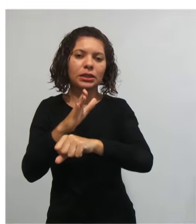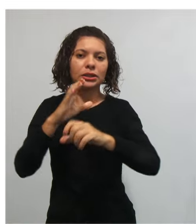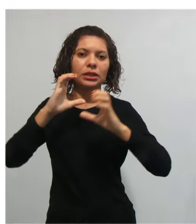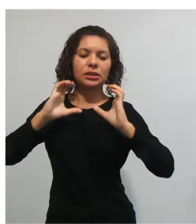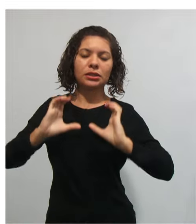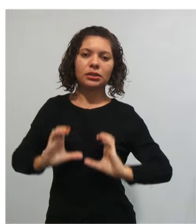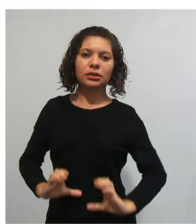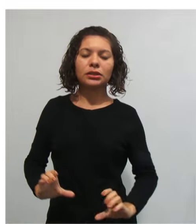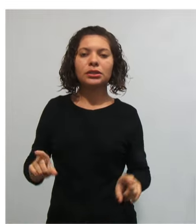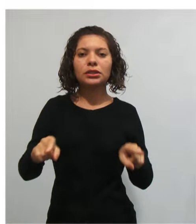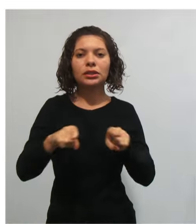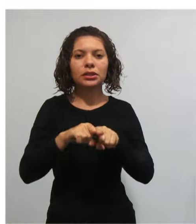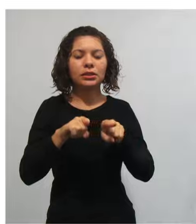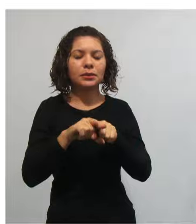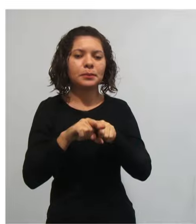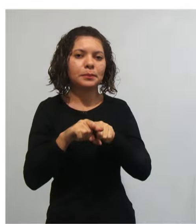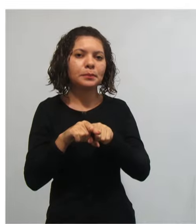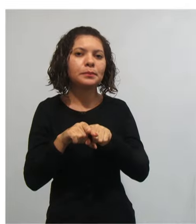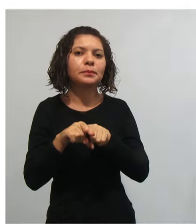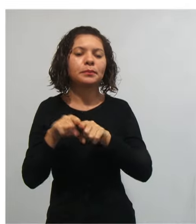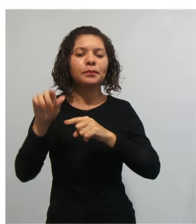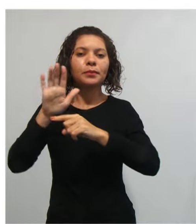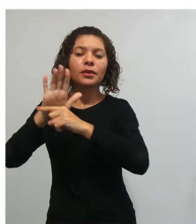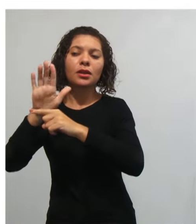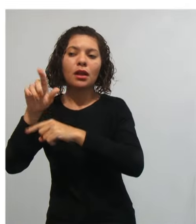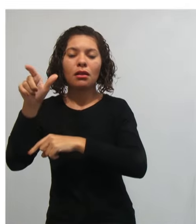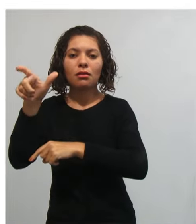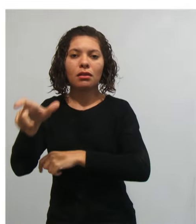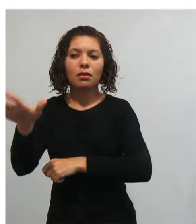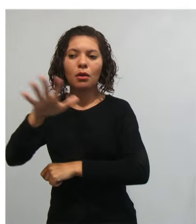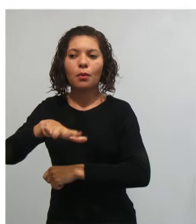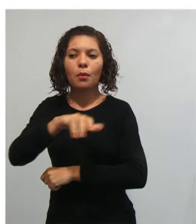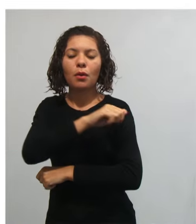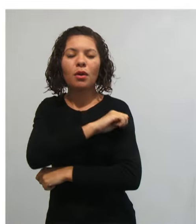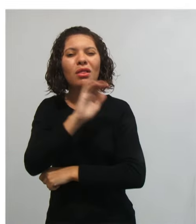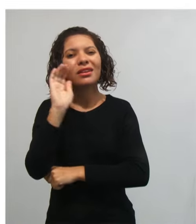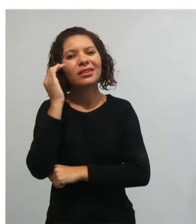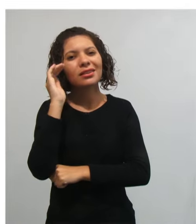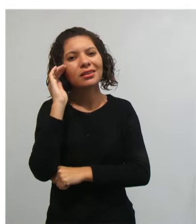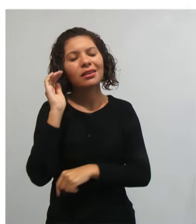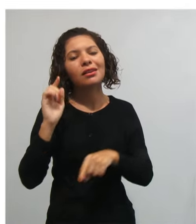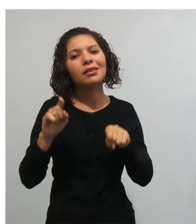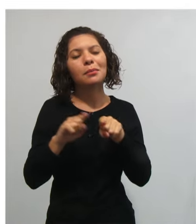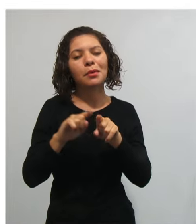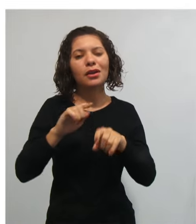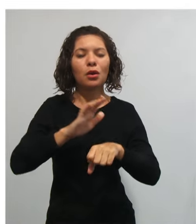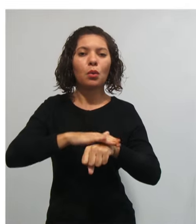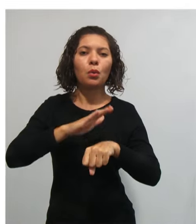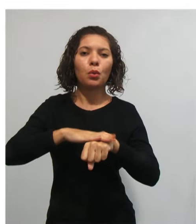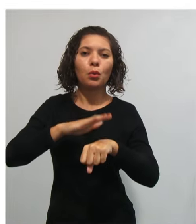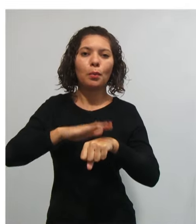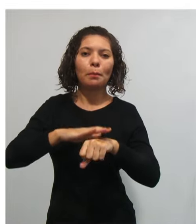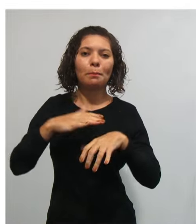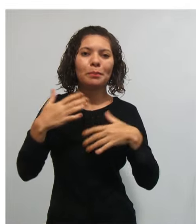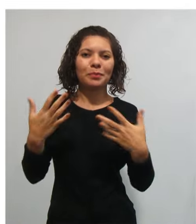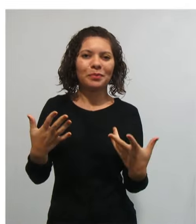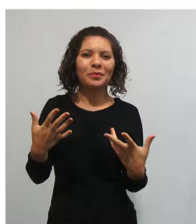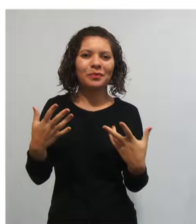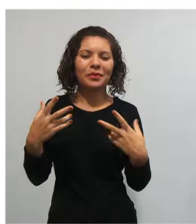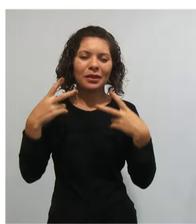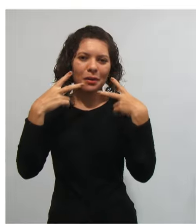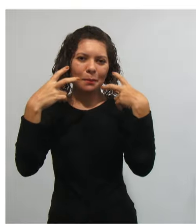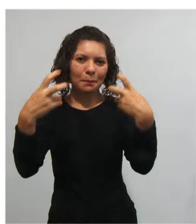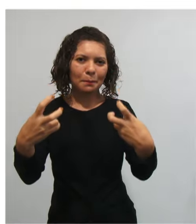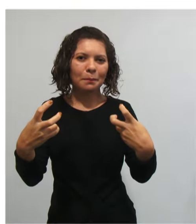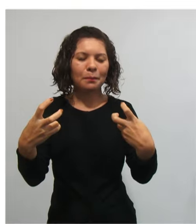de exercício da Cidadania e também práticas de exercício da interpretação eh e também práticas